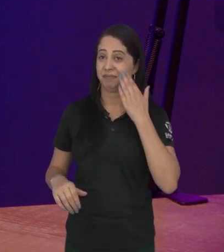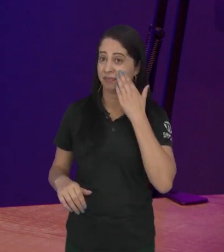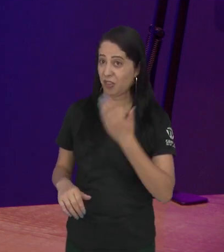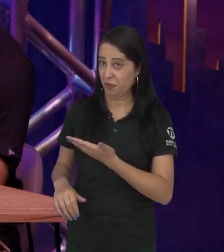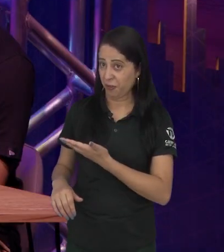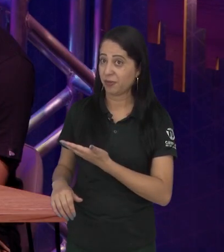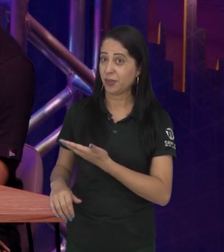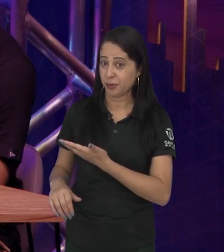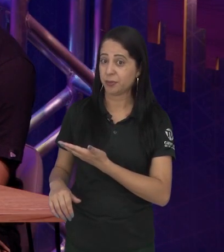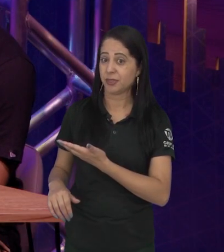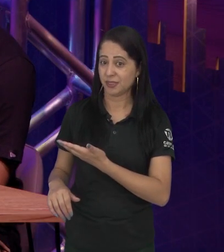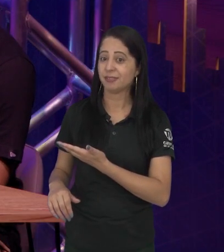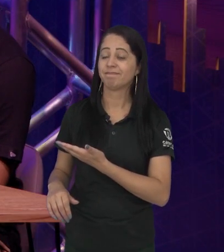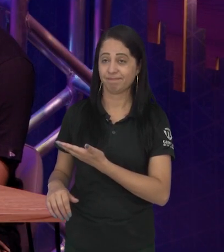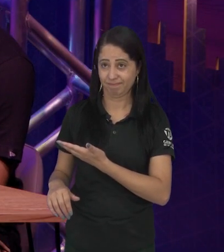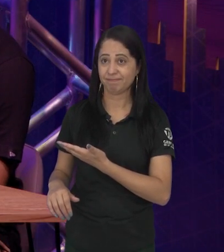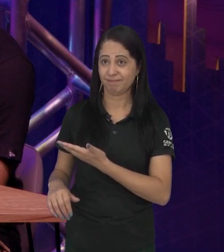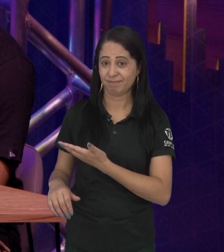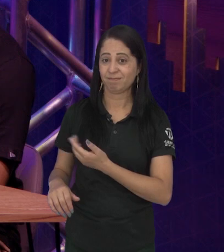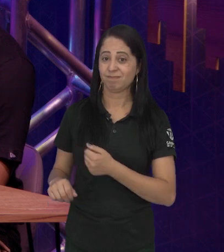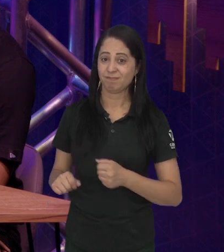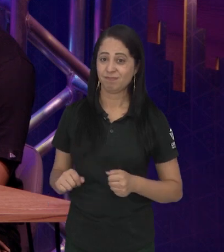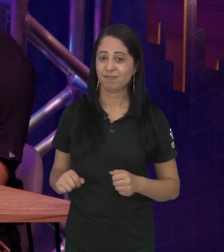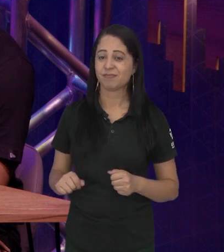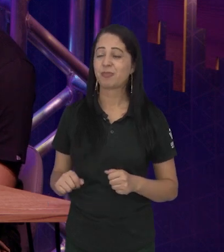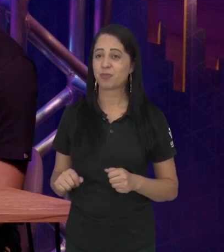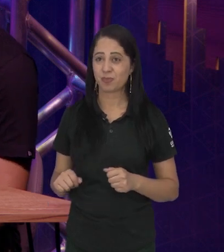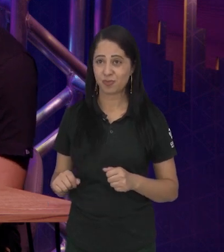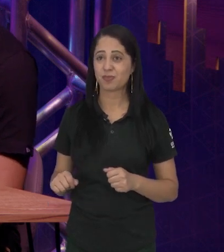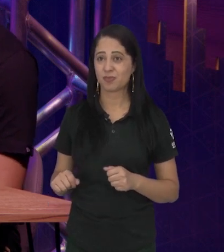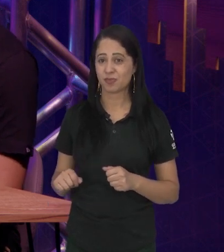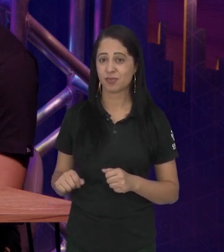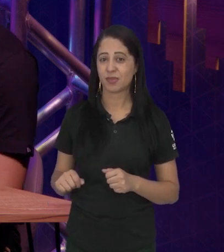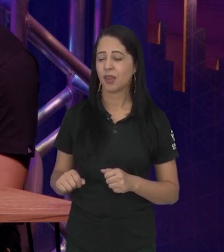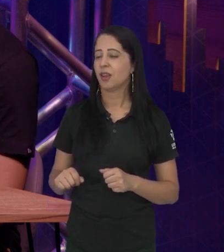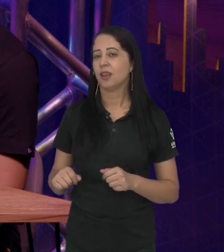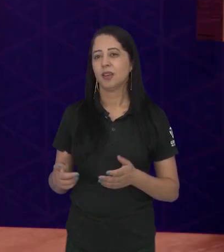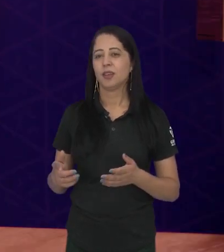coisa, Tudo em Todo Lugar ao Mesmo Tempo, ele